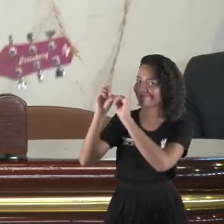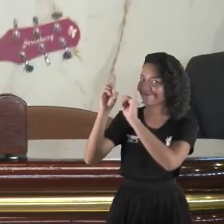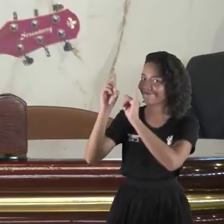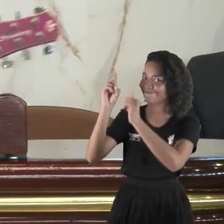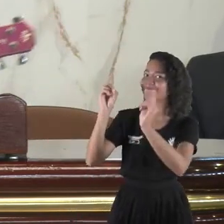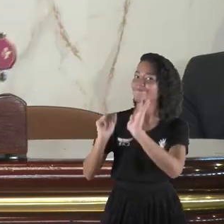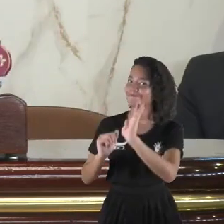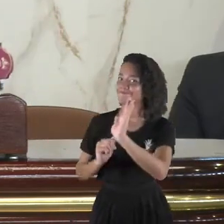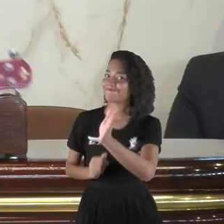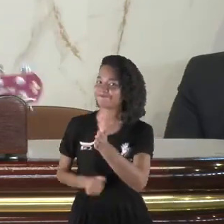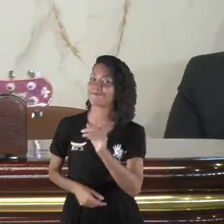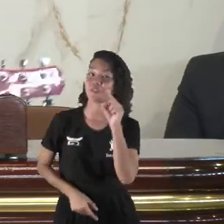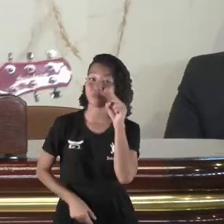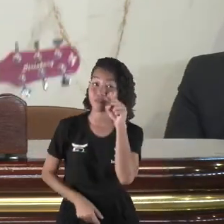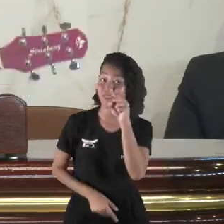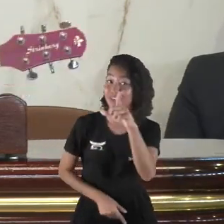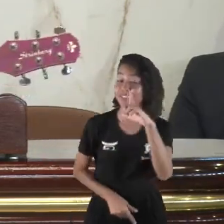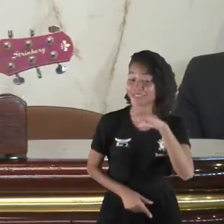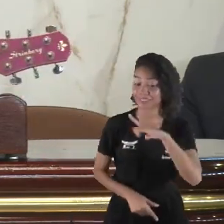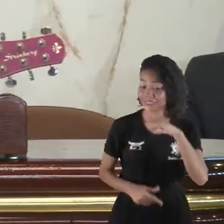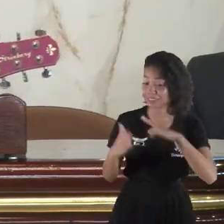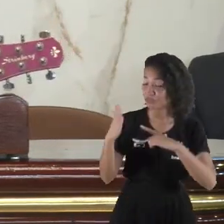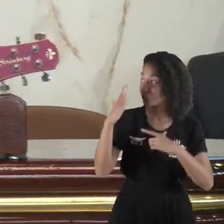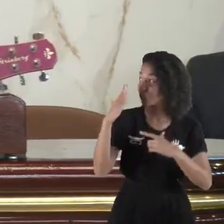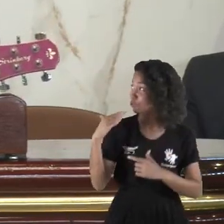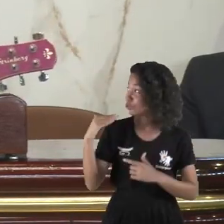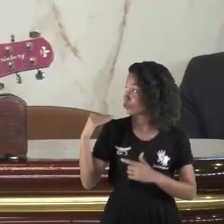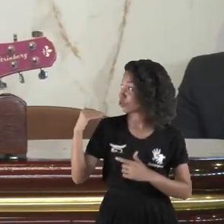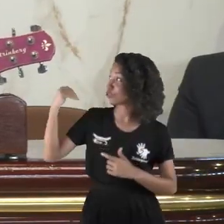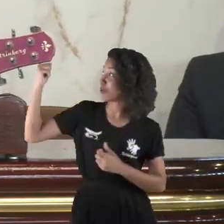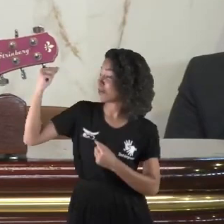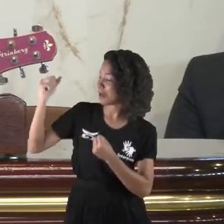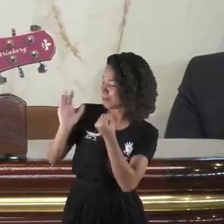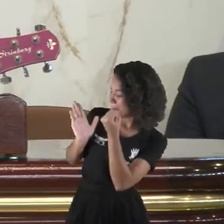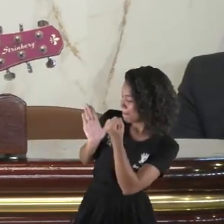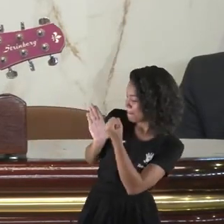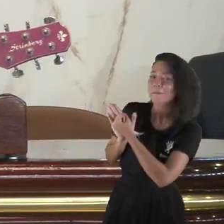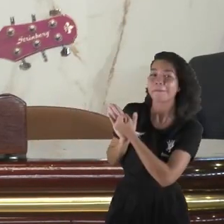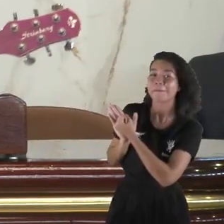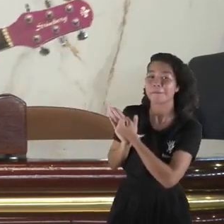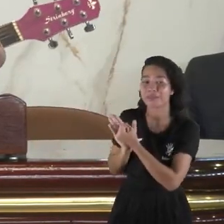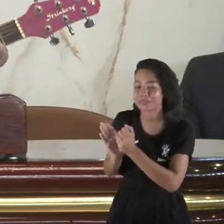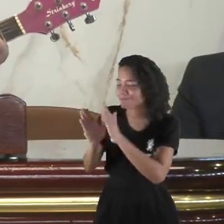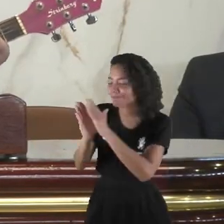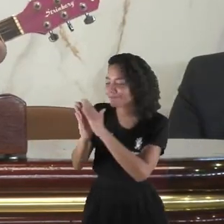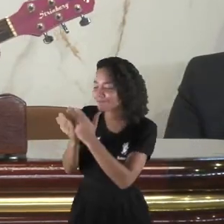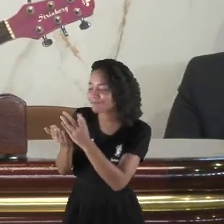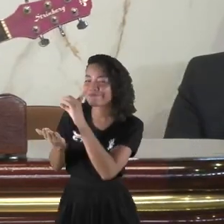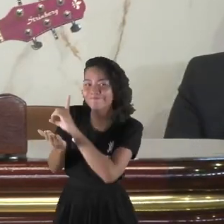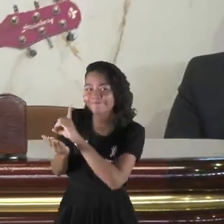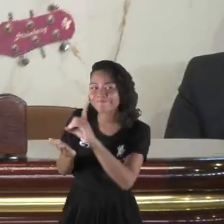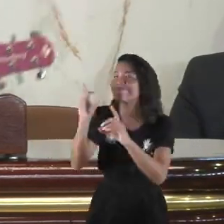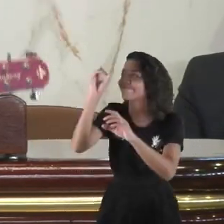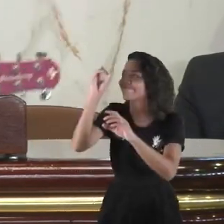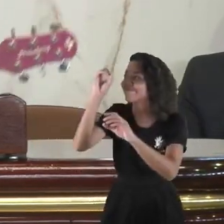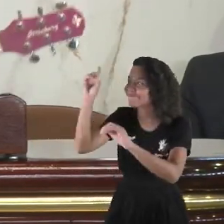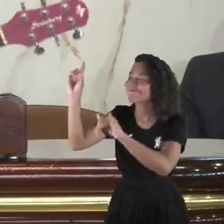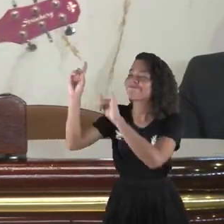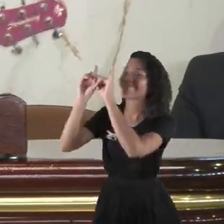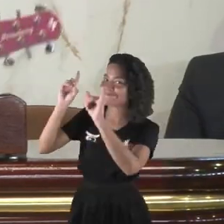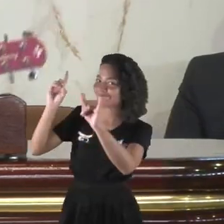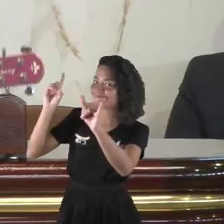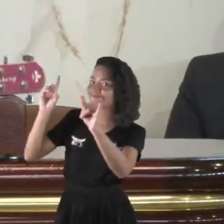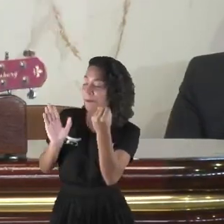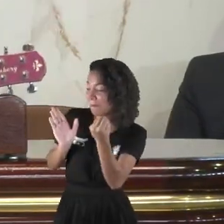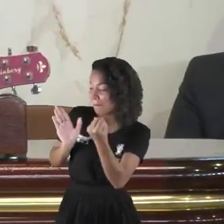a marca da promessa. Então cante, porque você tem a marca